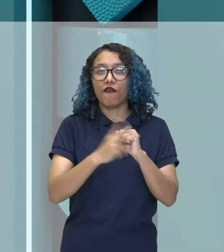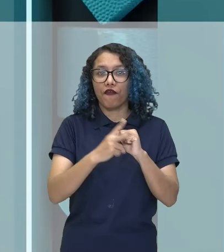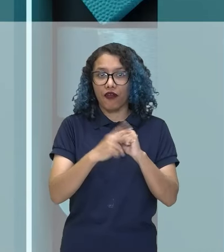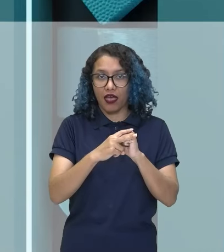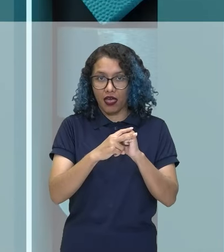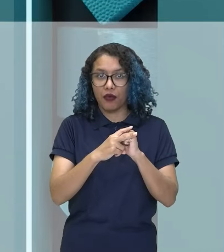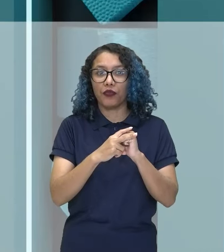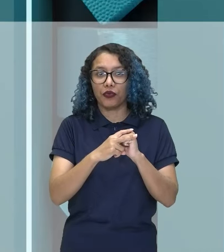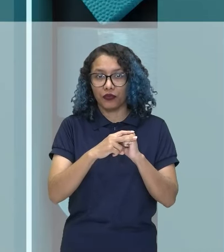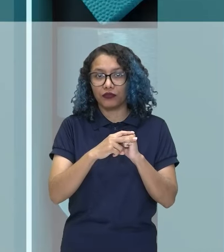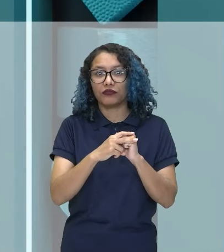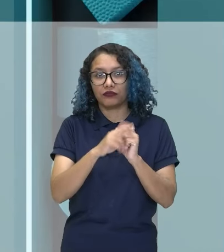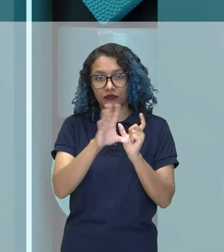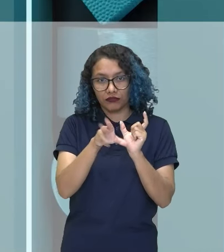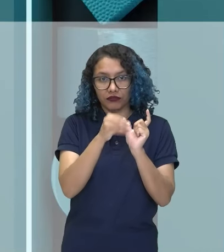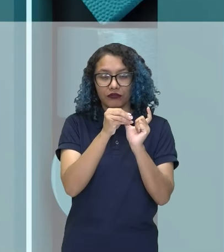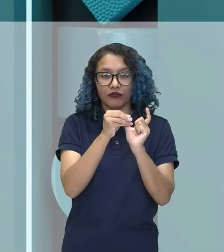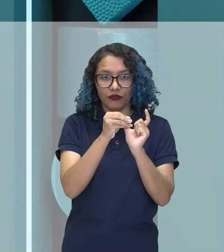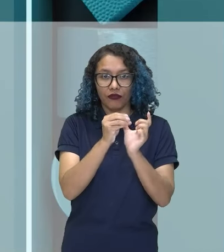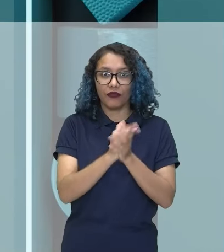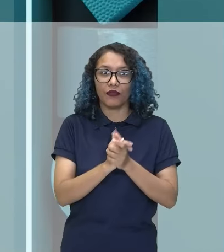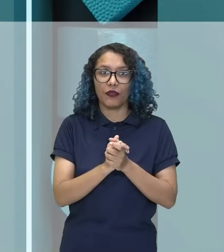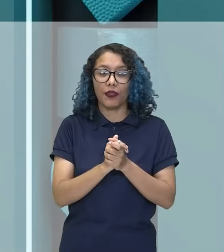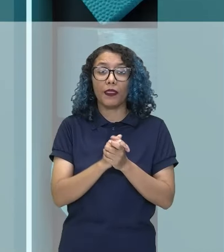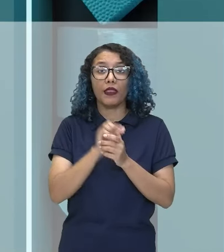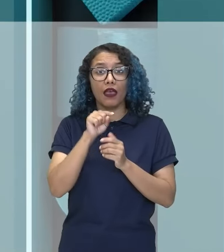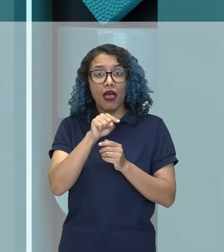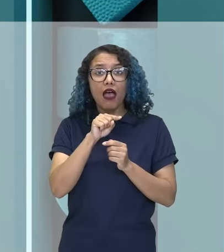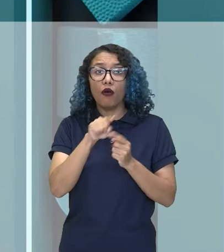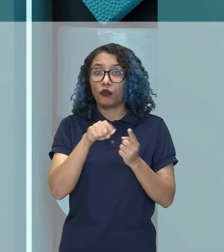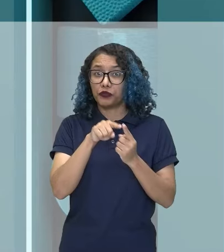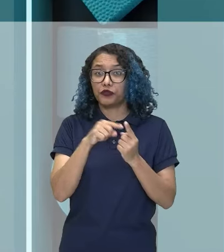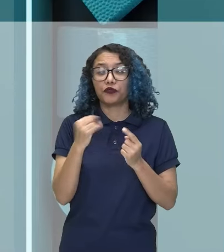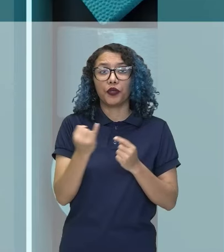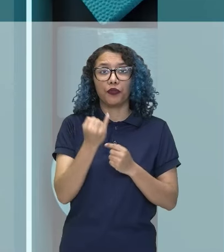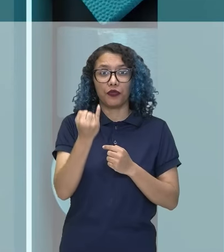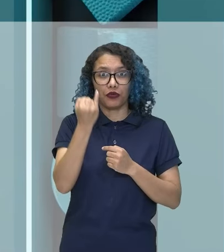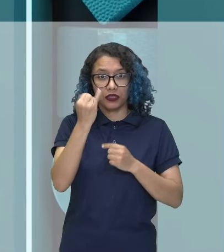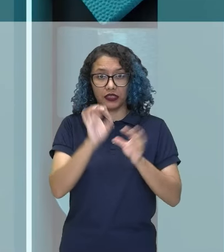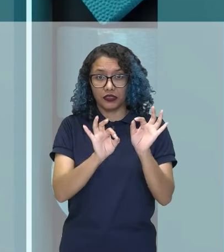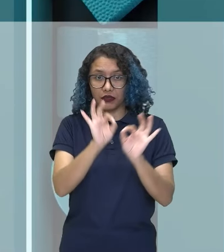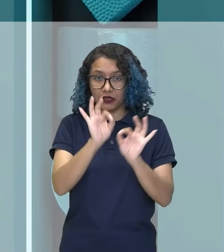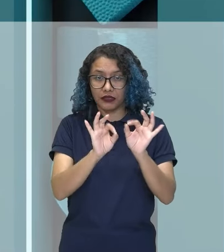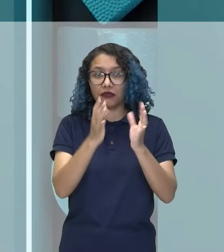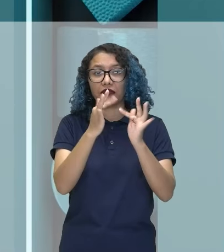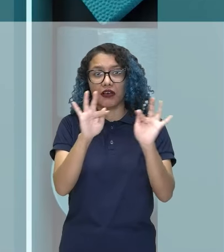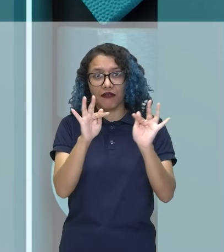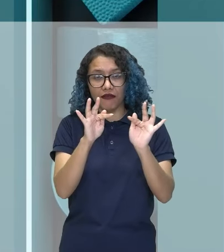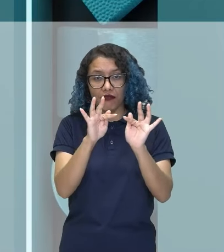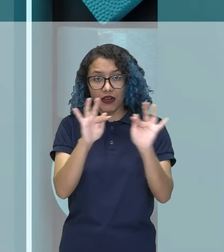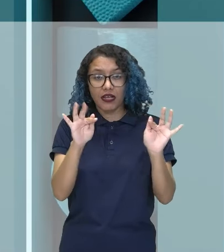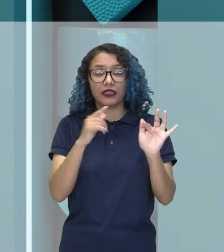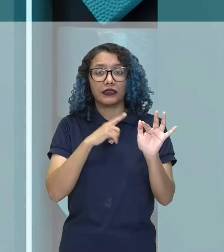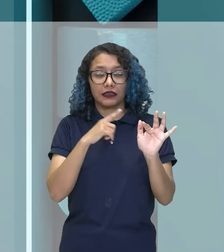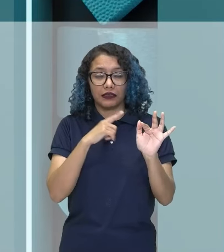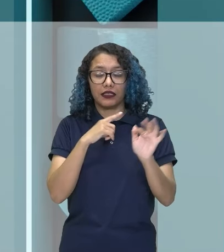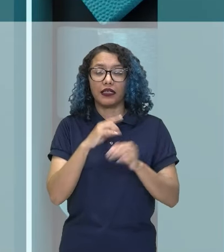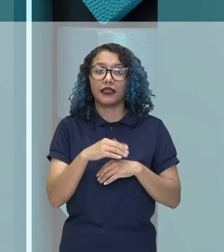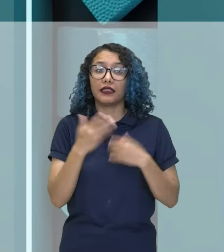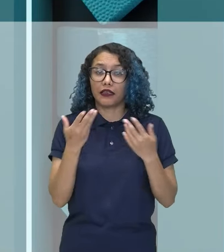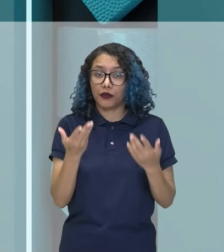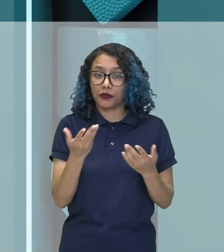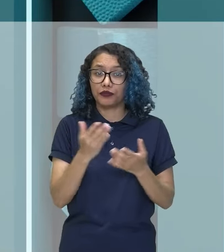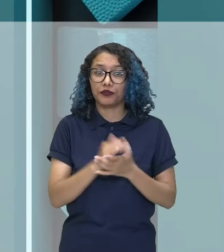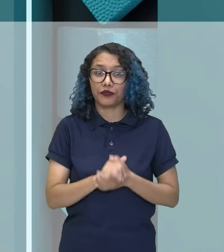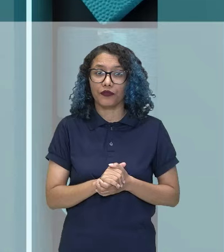complementos verbais, eles têm uma função importante na organização da frase e, portanto, eles